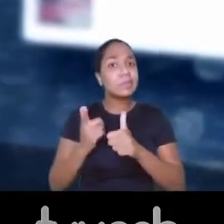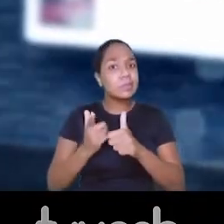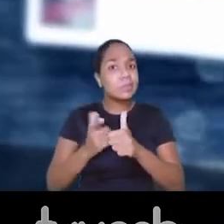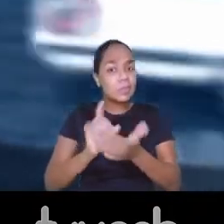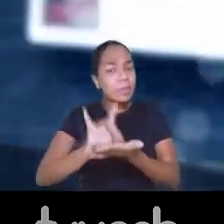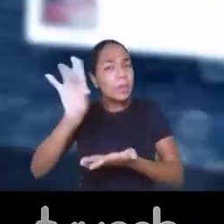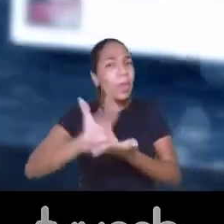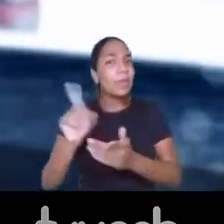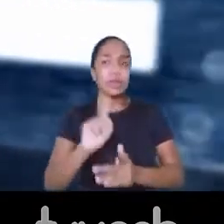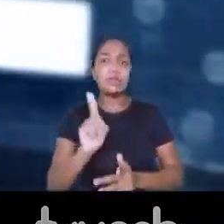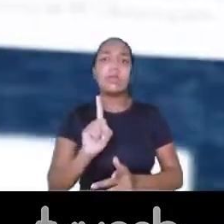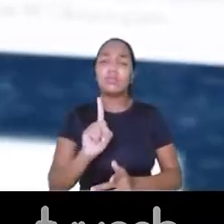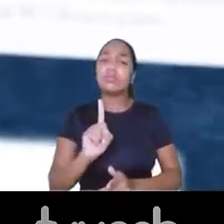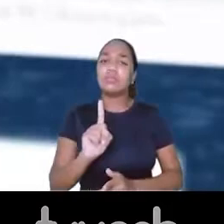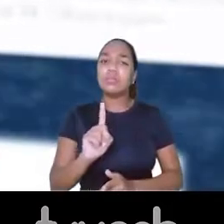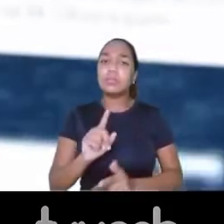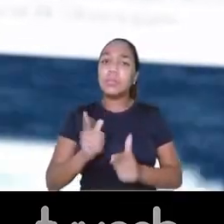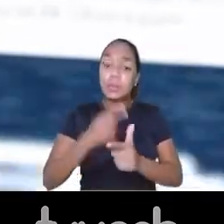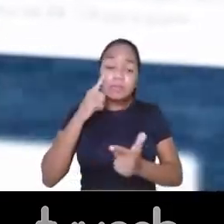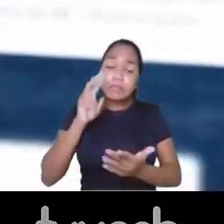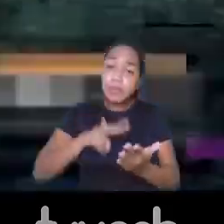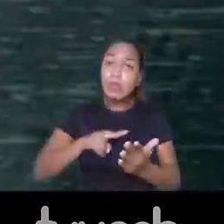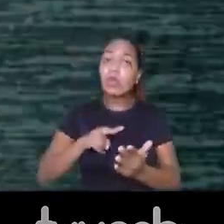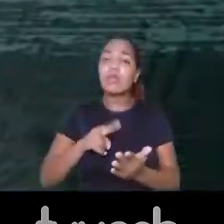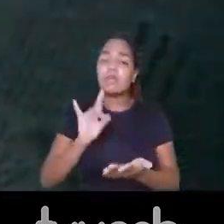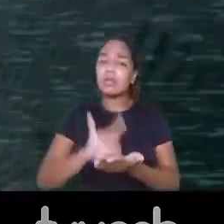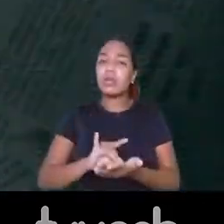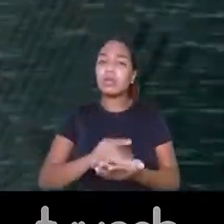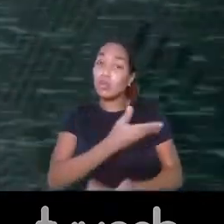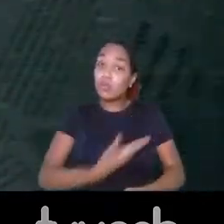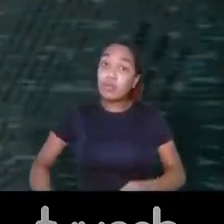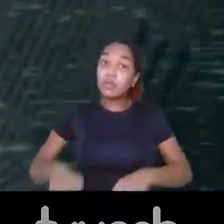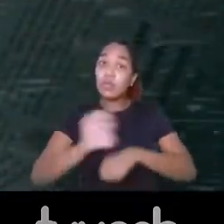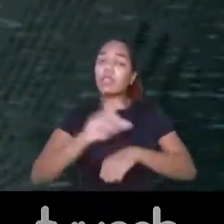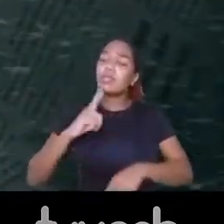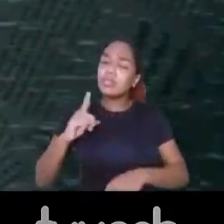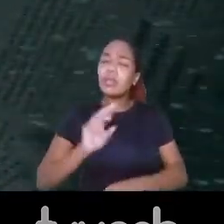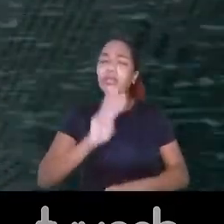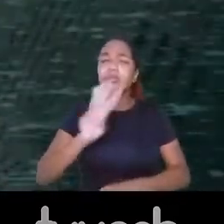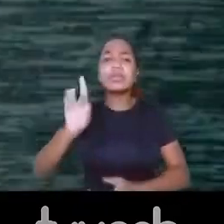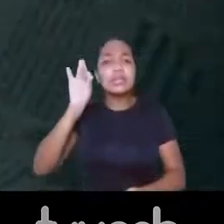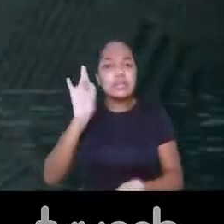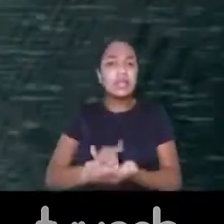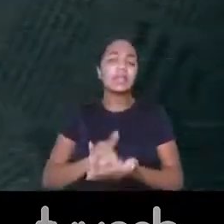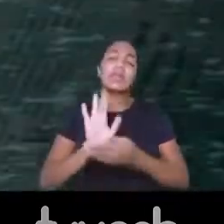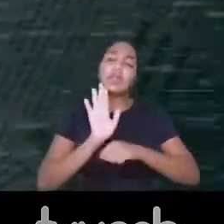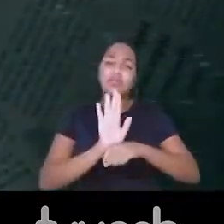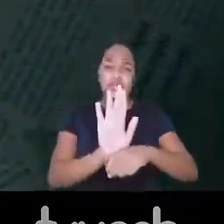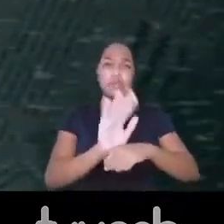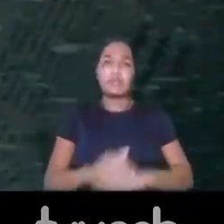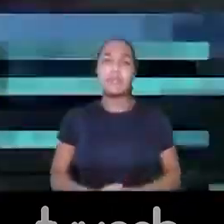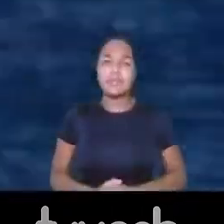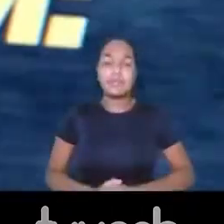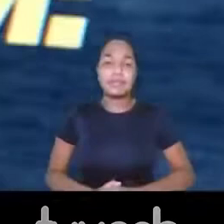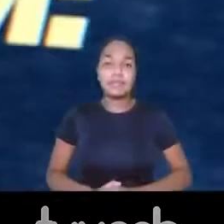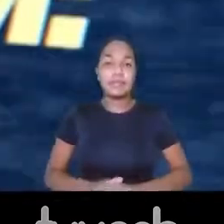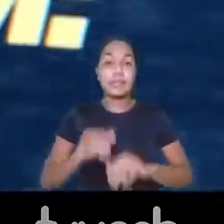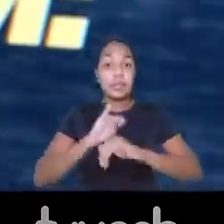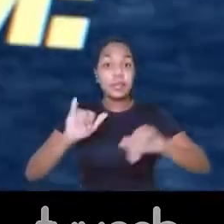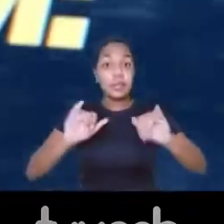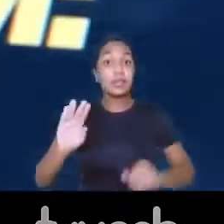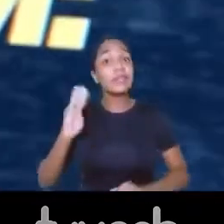desconfie antes de compartilhar tô vendo estado tem um site oficial para te ajudar a pesquisar melhor